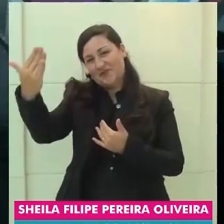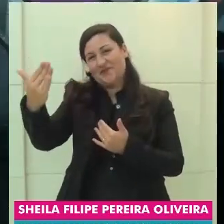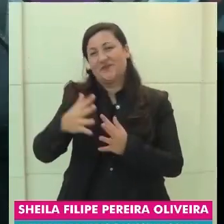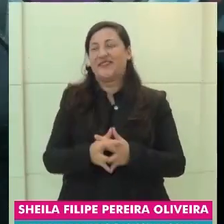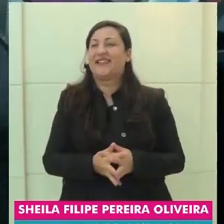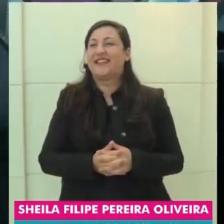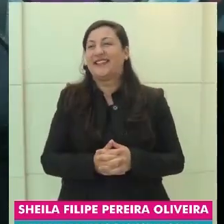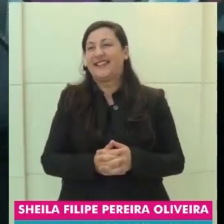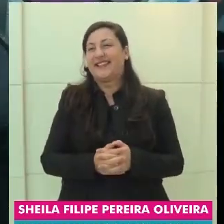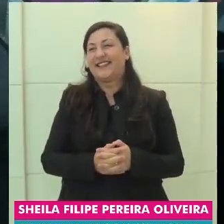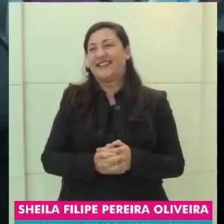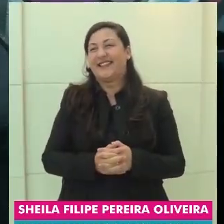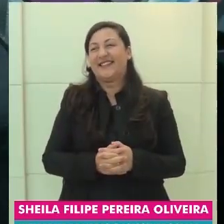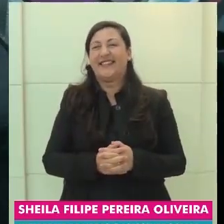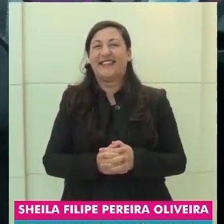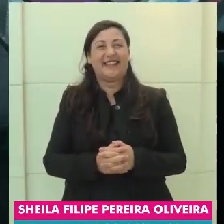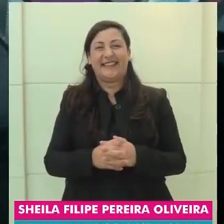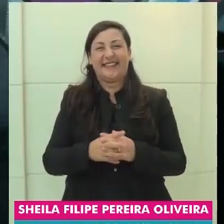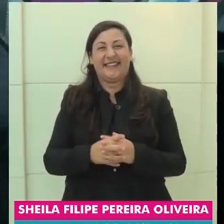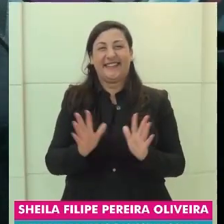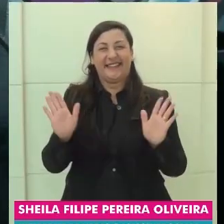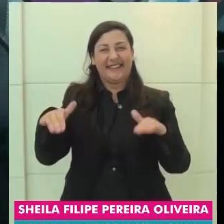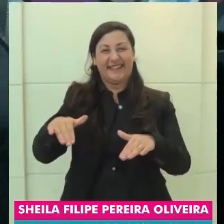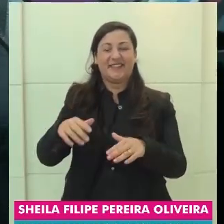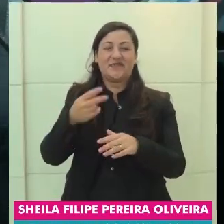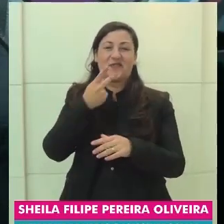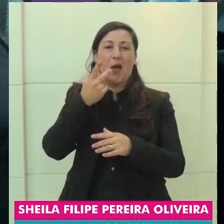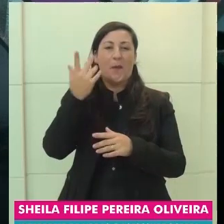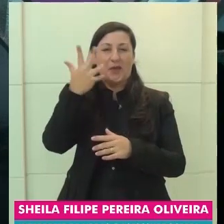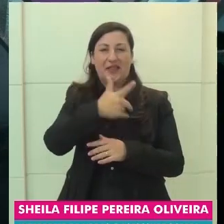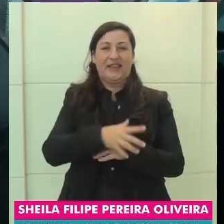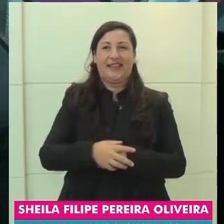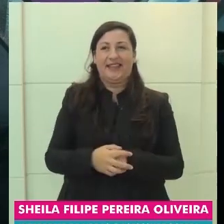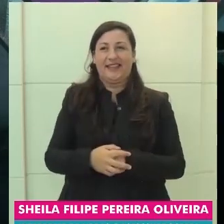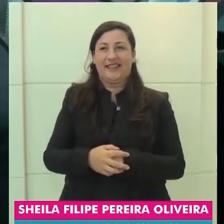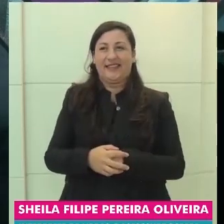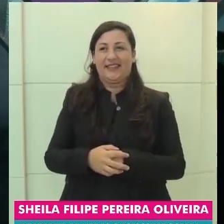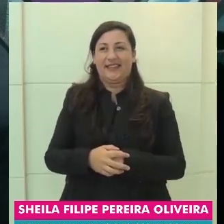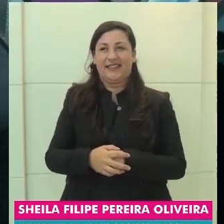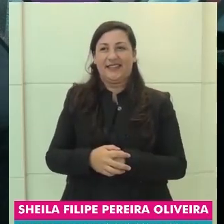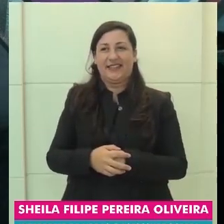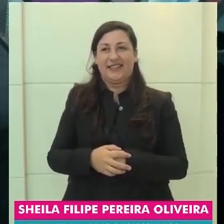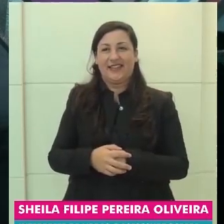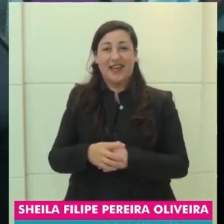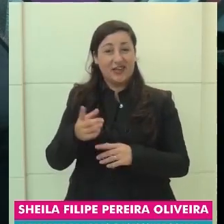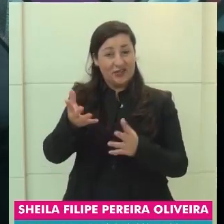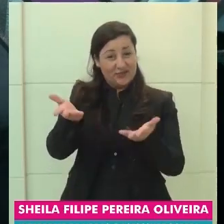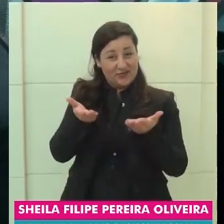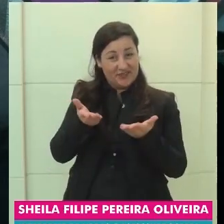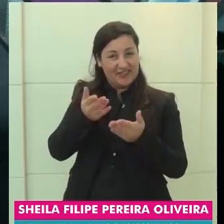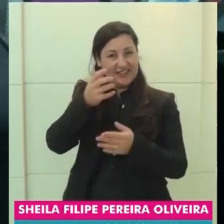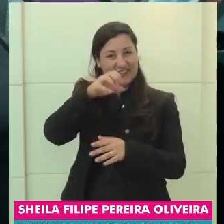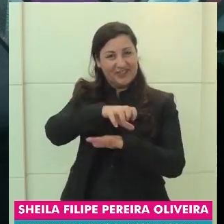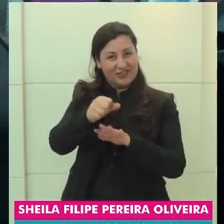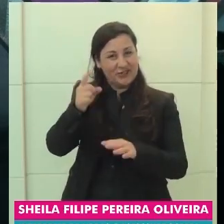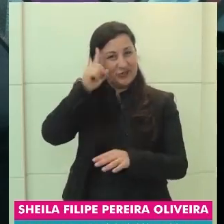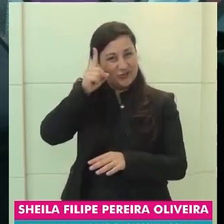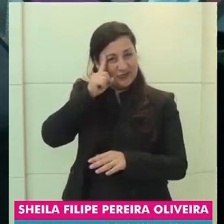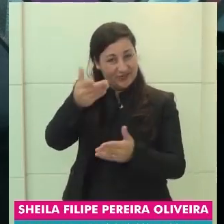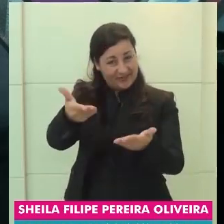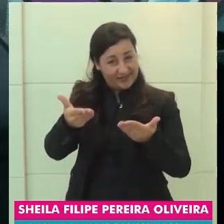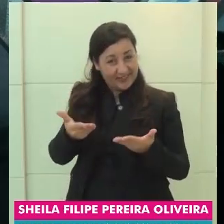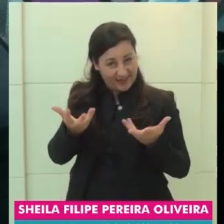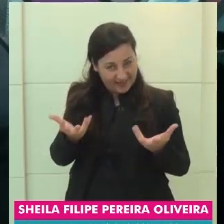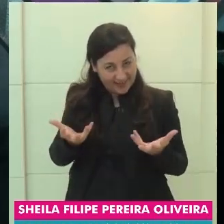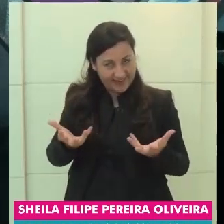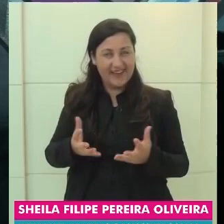tela. Que legal, que bacana. Olha, já me dá vontade de ter a Sheila aqui todos os dias, né? Que bacana. Eles